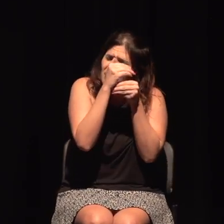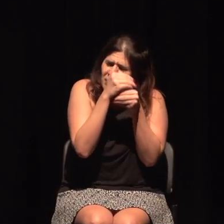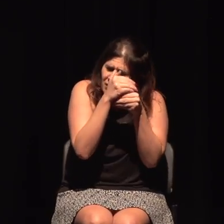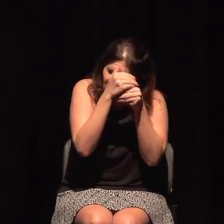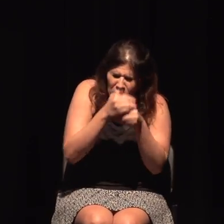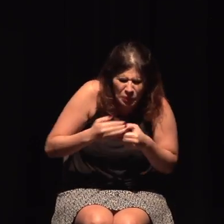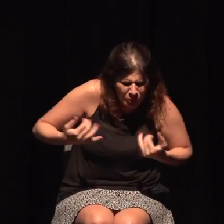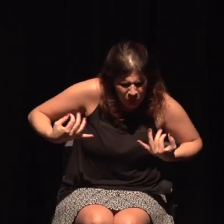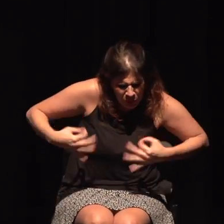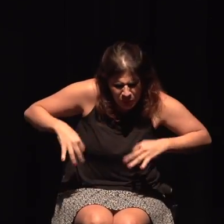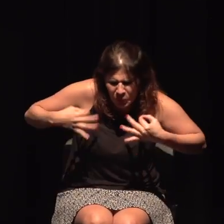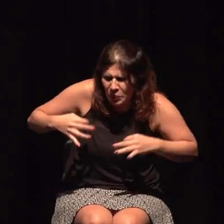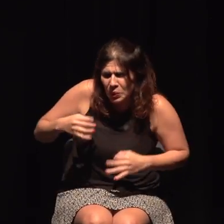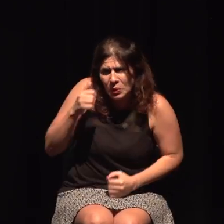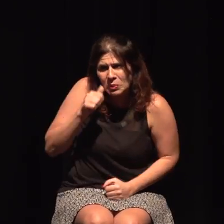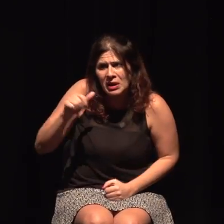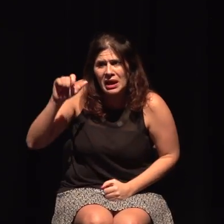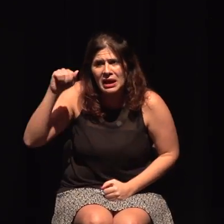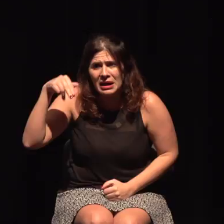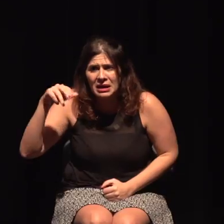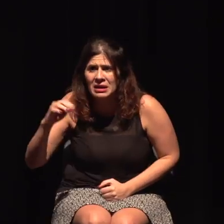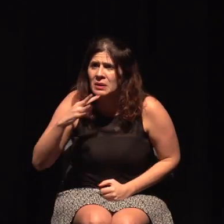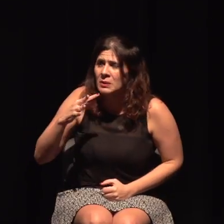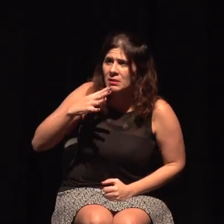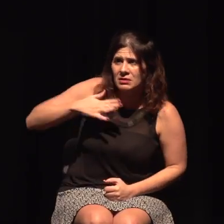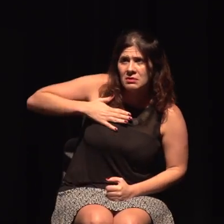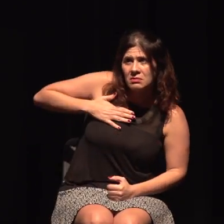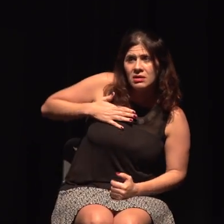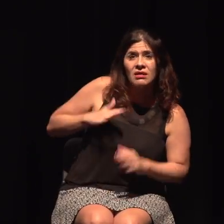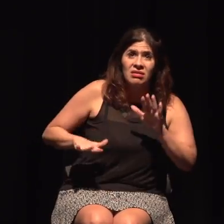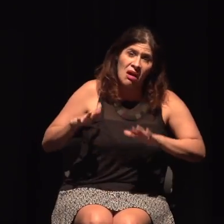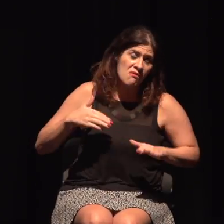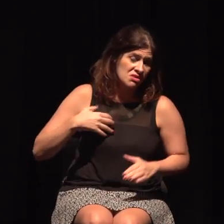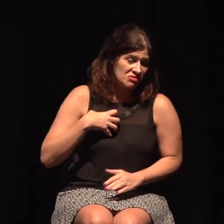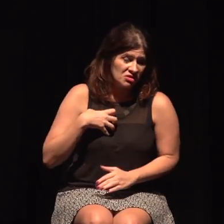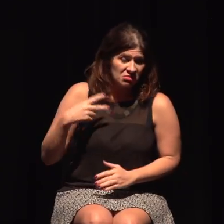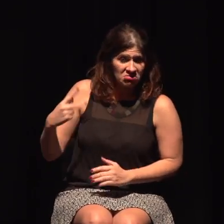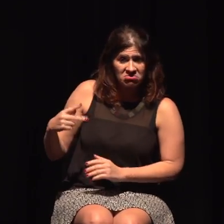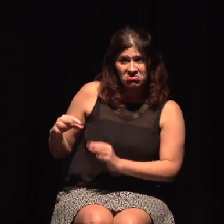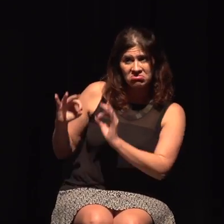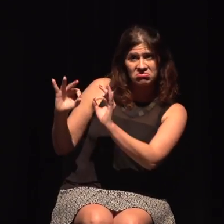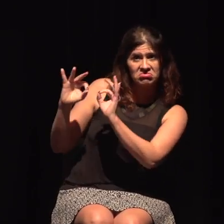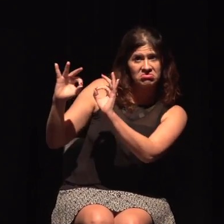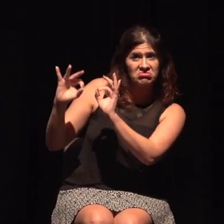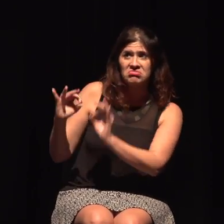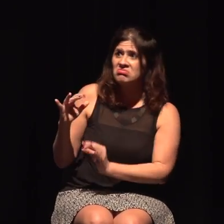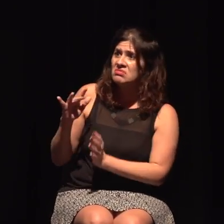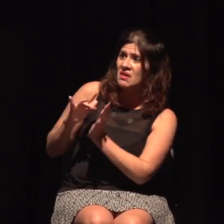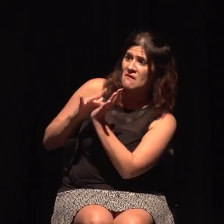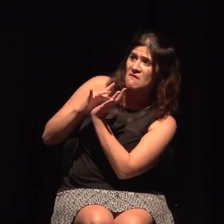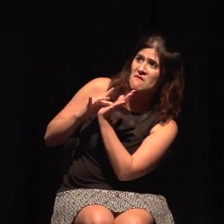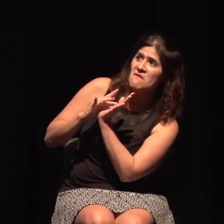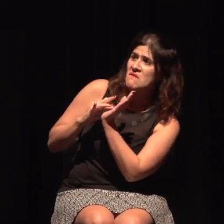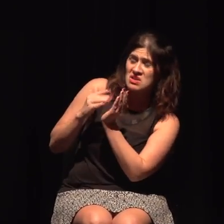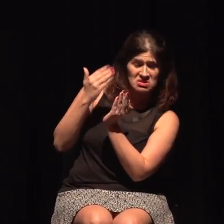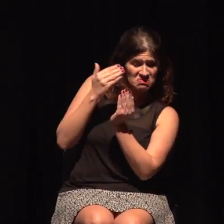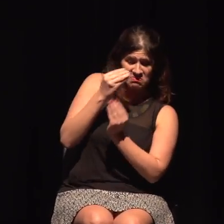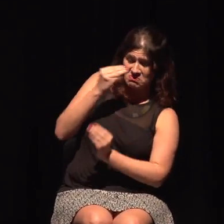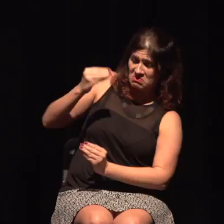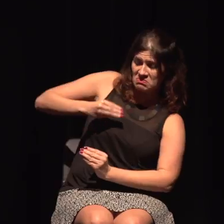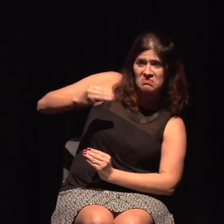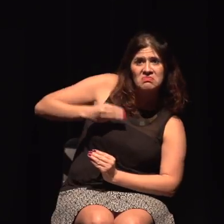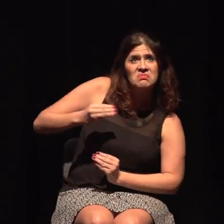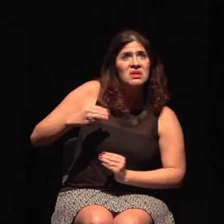se aproximam o sono ou a dor. Ana me conhece. Talvez seja a atitude mais nobre. Finjo que não existem. Que tenho à